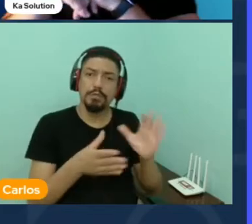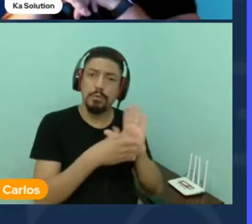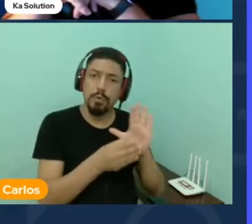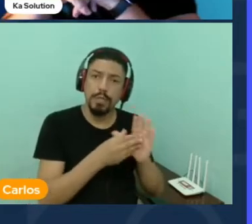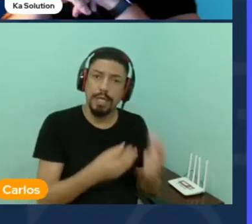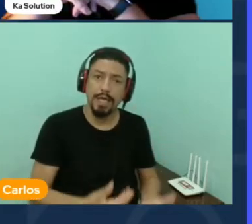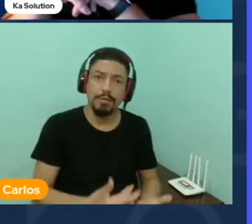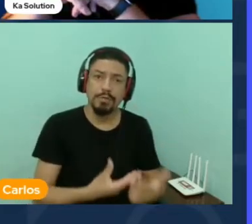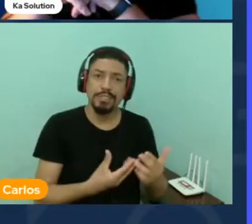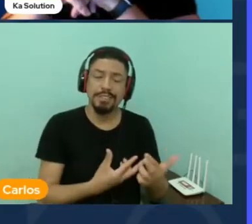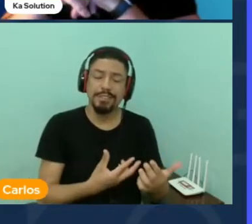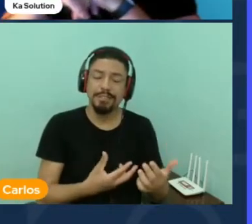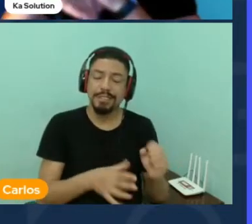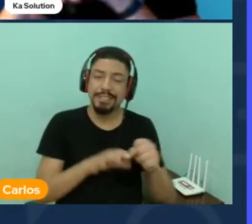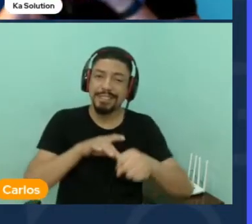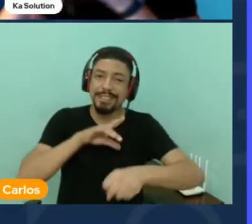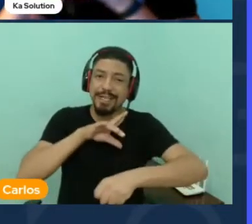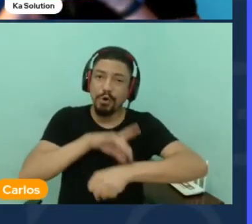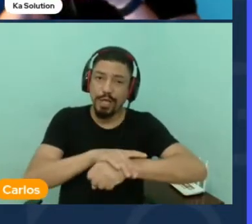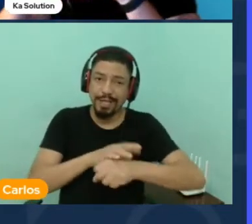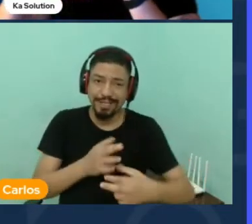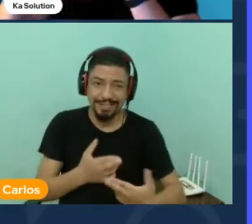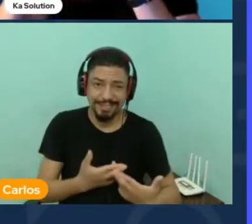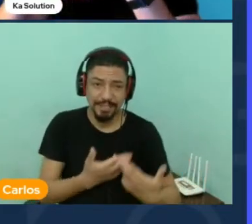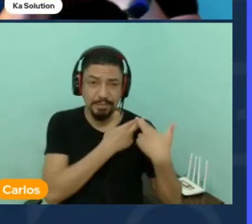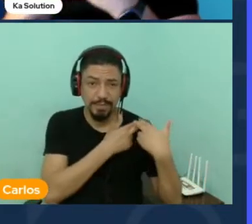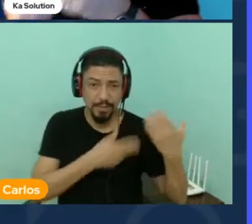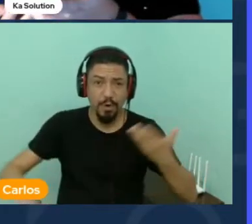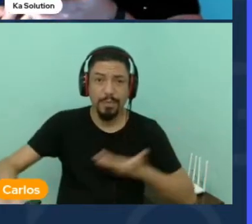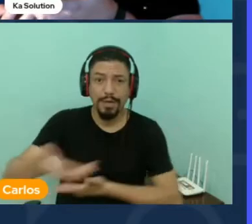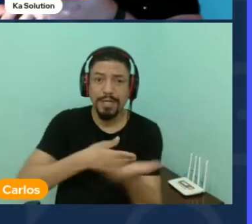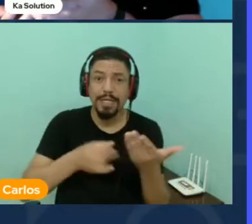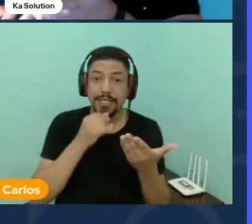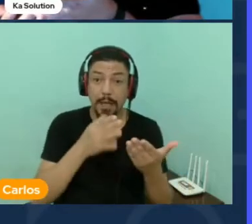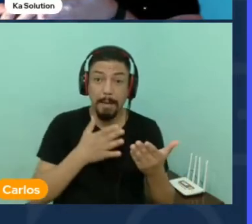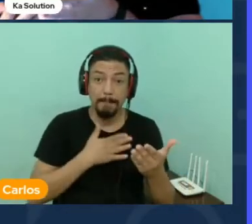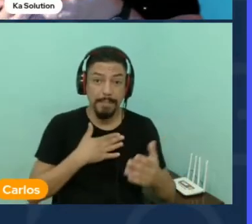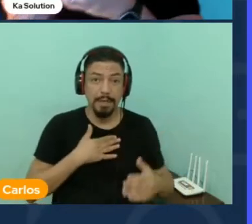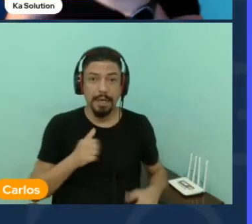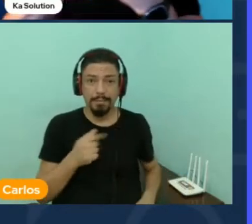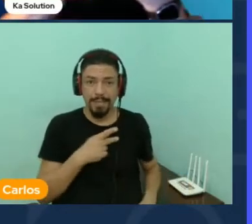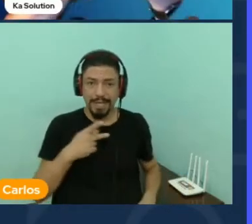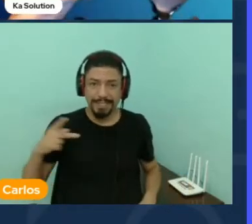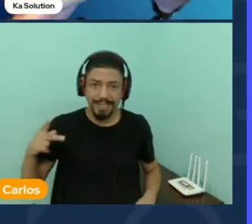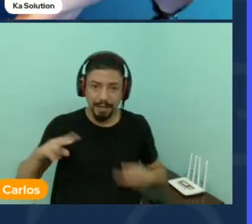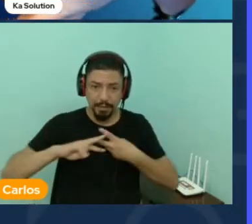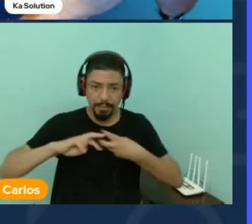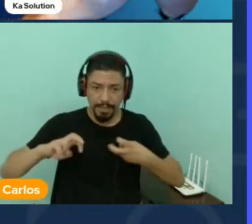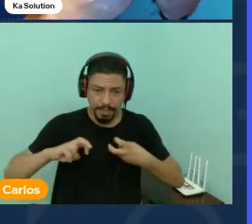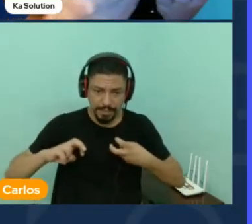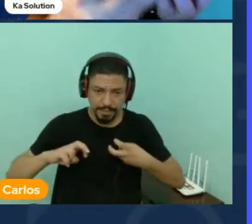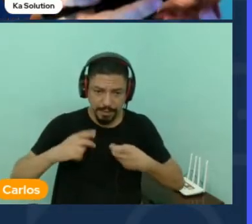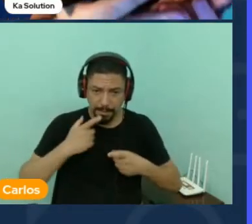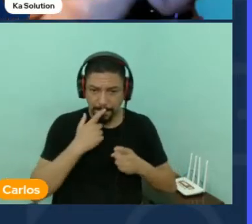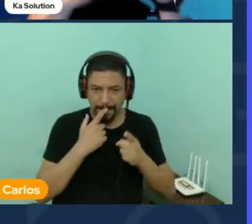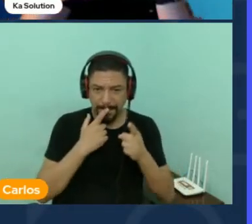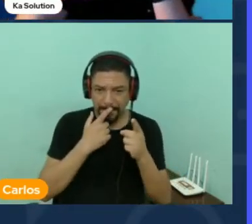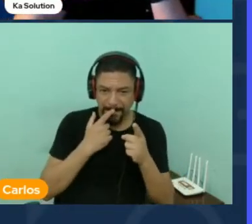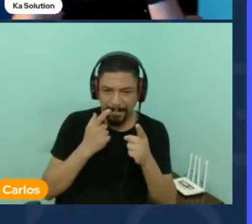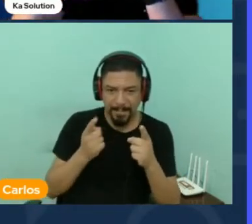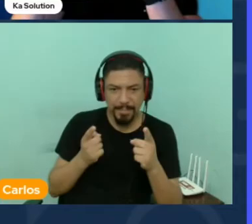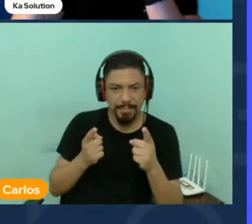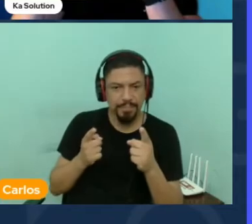segurança compartilhada. Porque se a aplicação é minha, mas está no data center